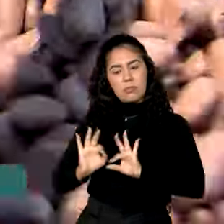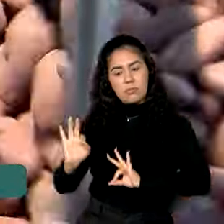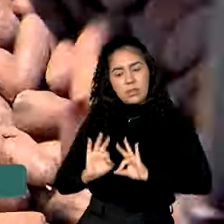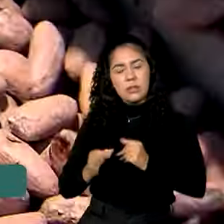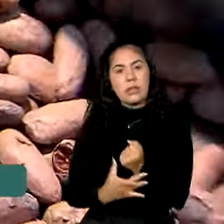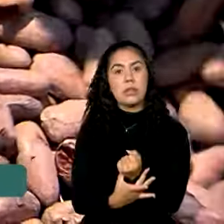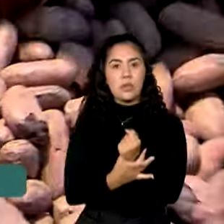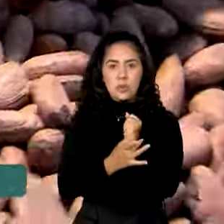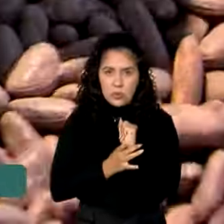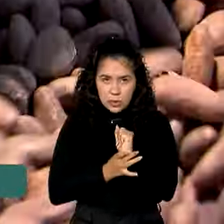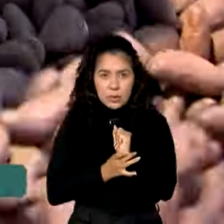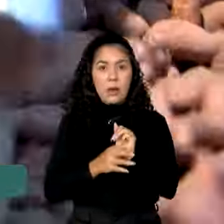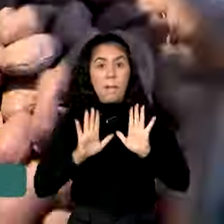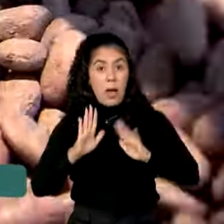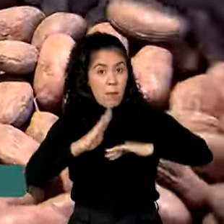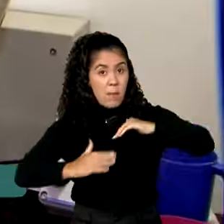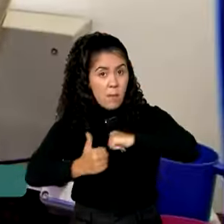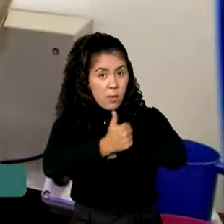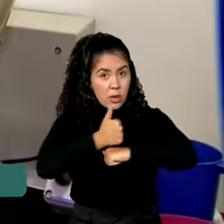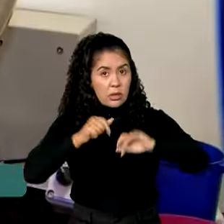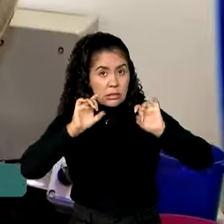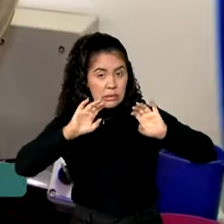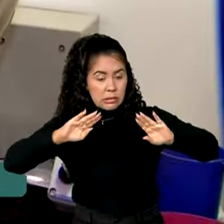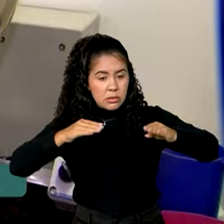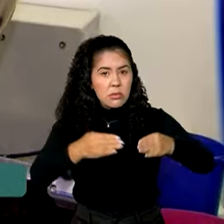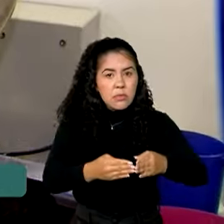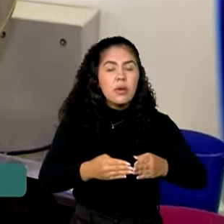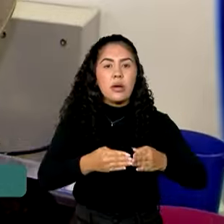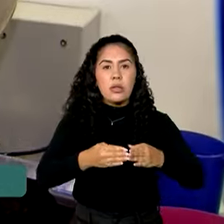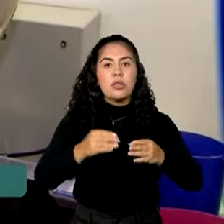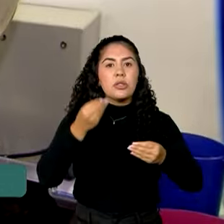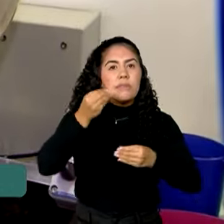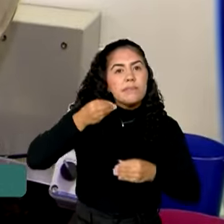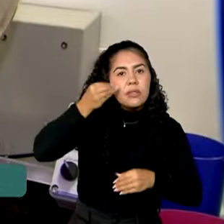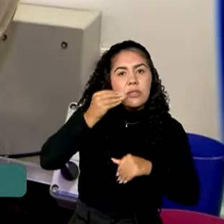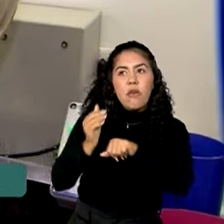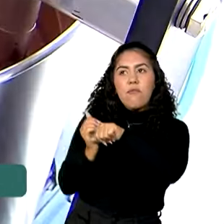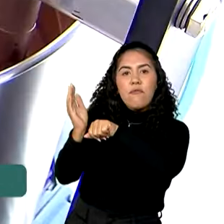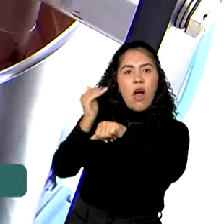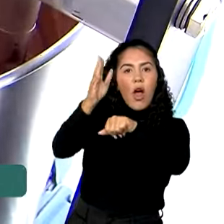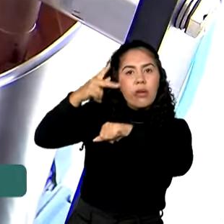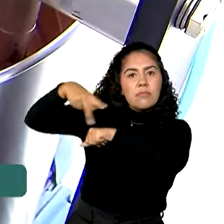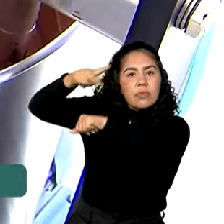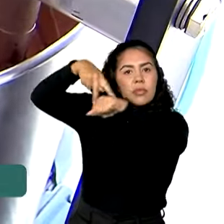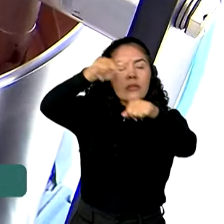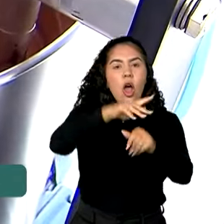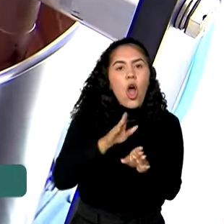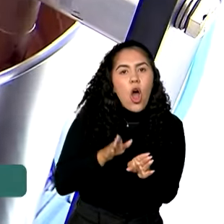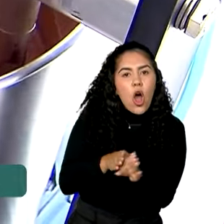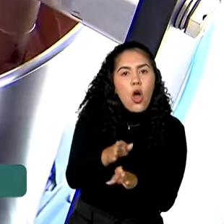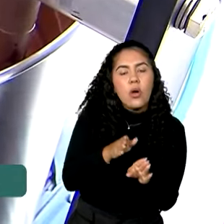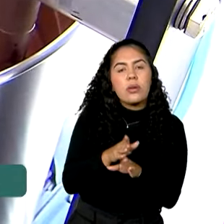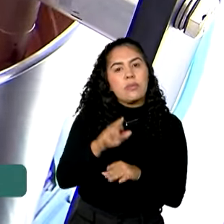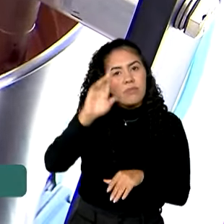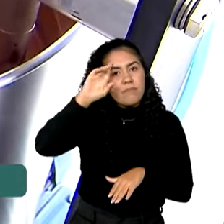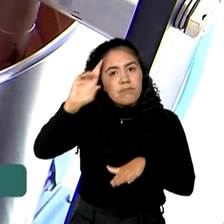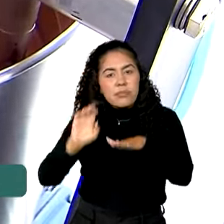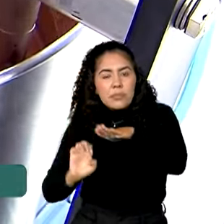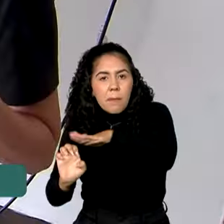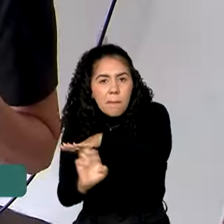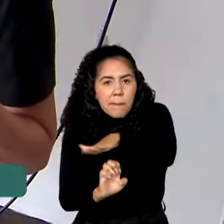e segura. Especialistas em comércio exterior orientam principalmente pequenos